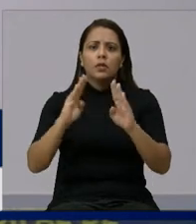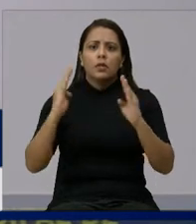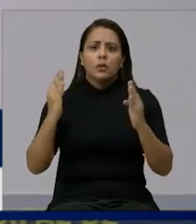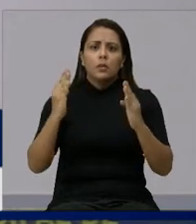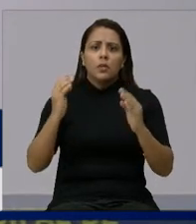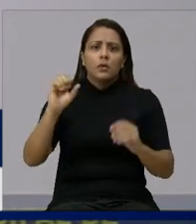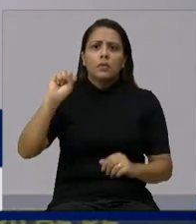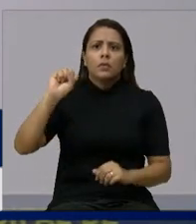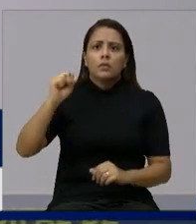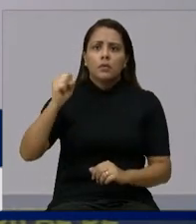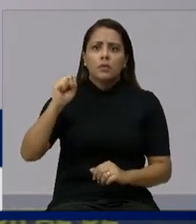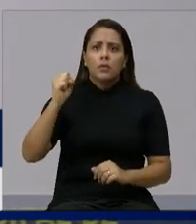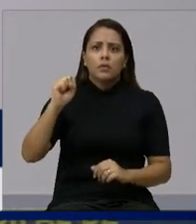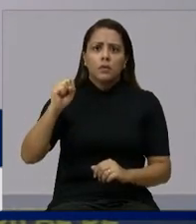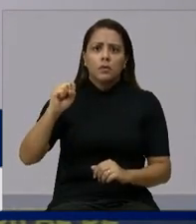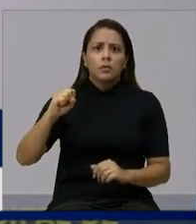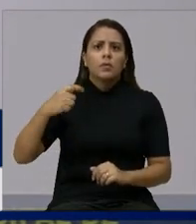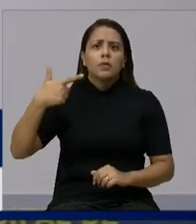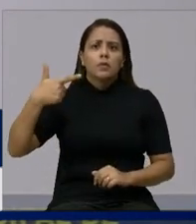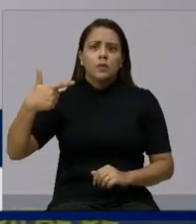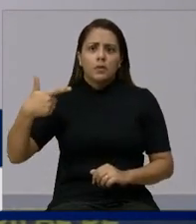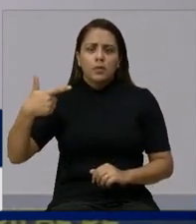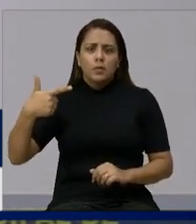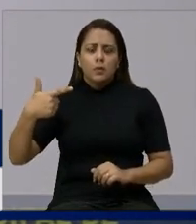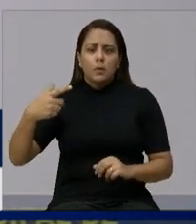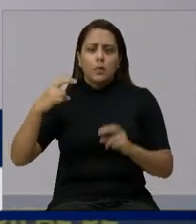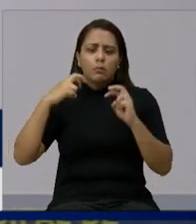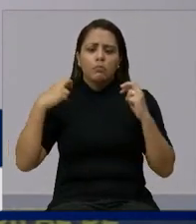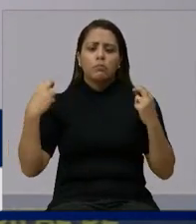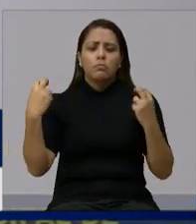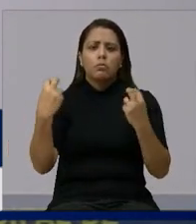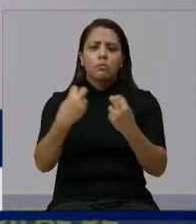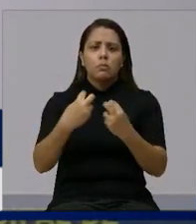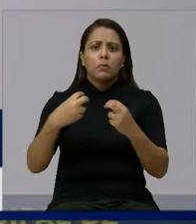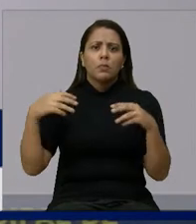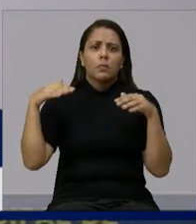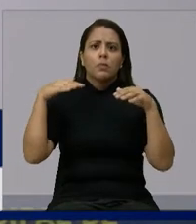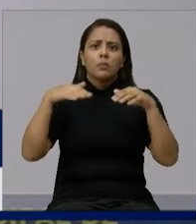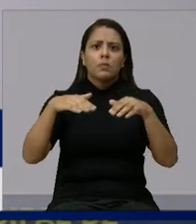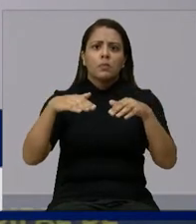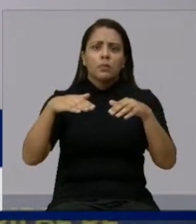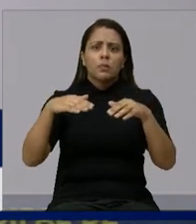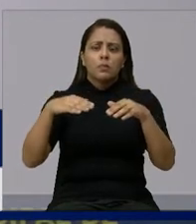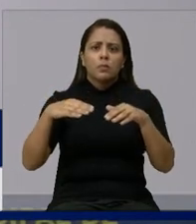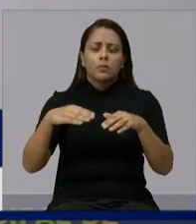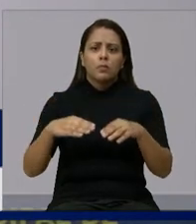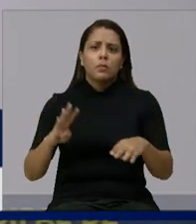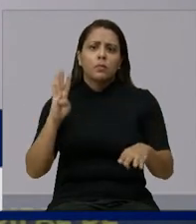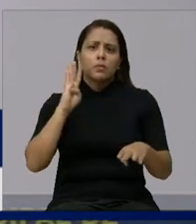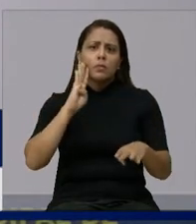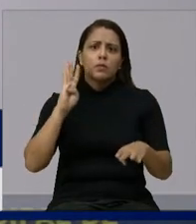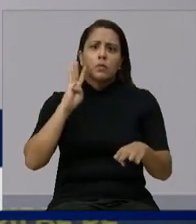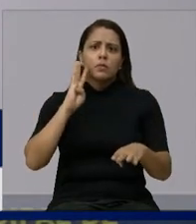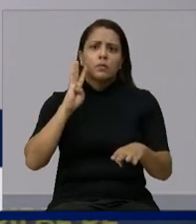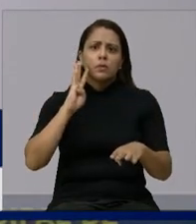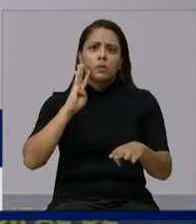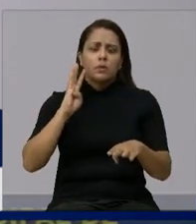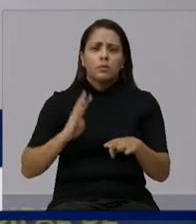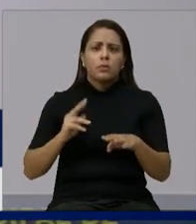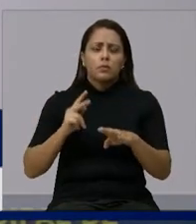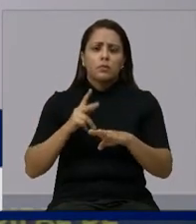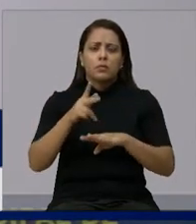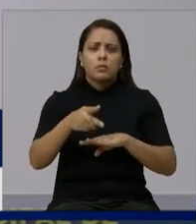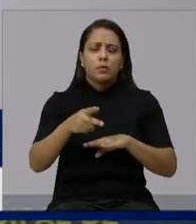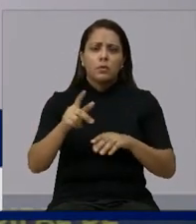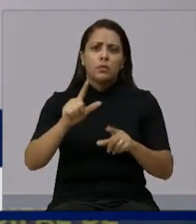octogésima segunda sessão ordinária da quarta sessão legislativa da